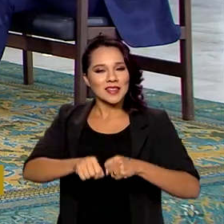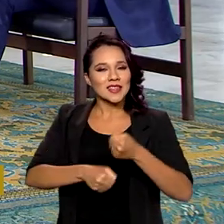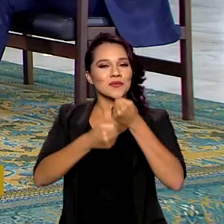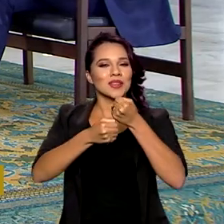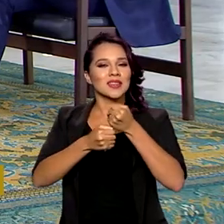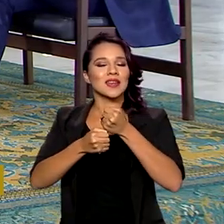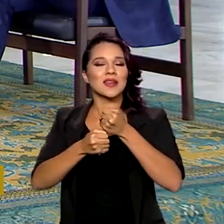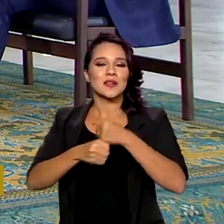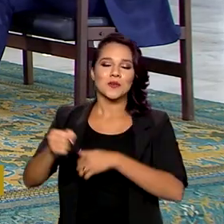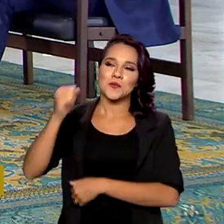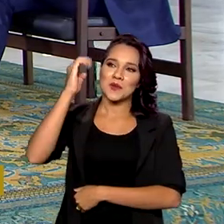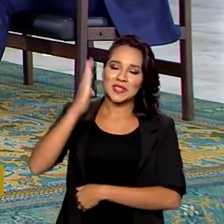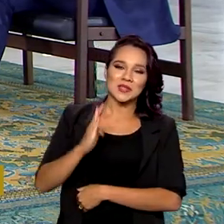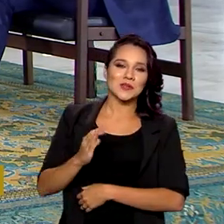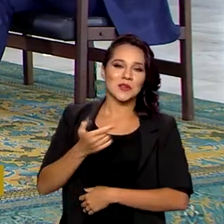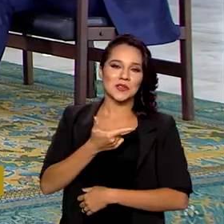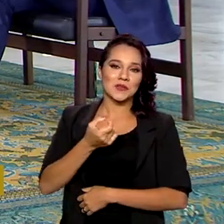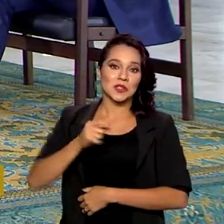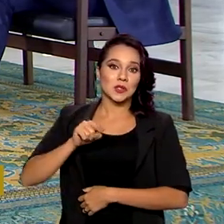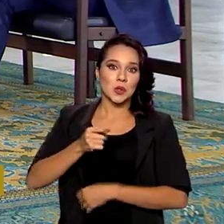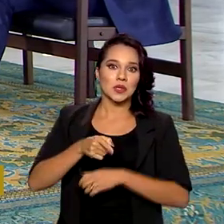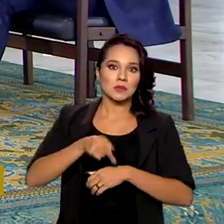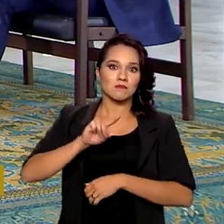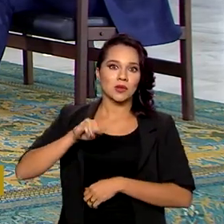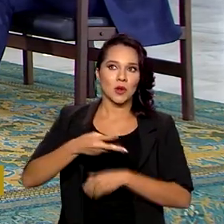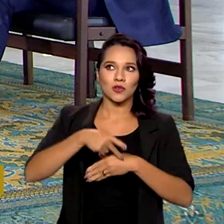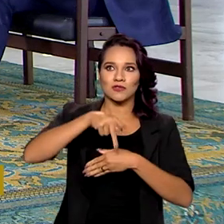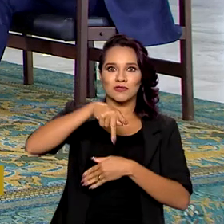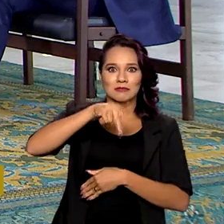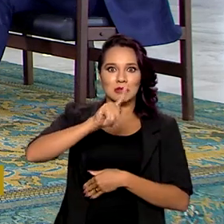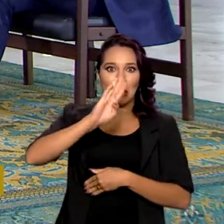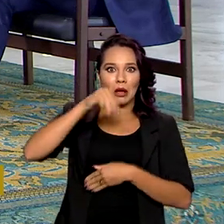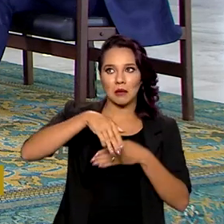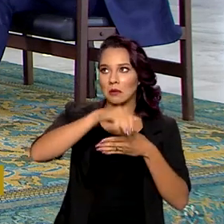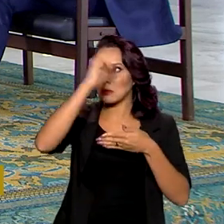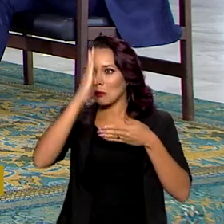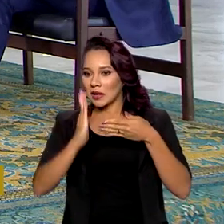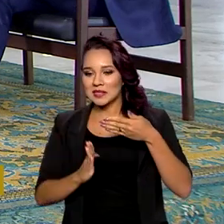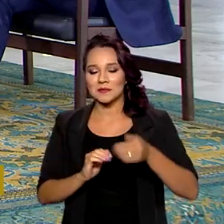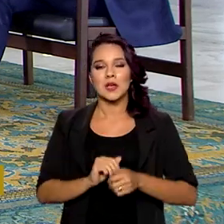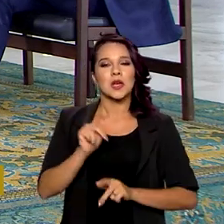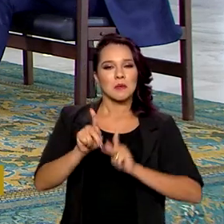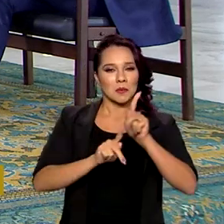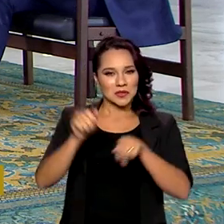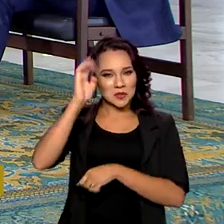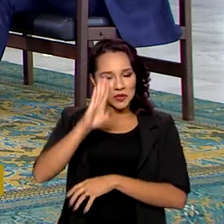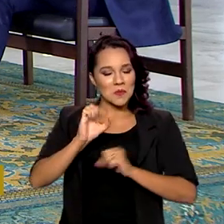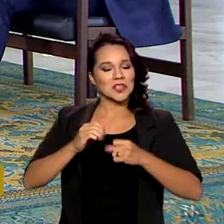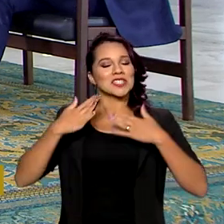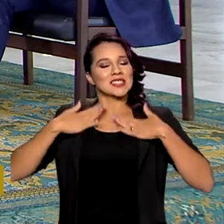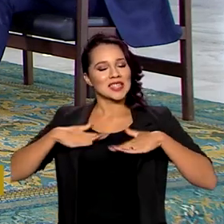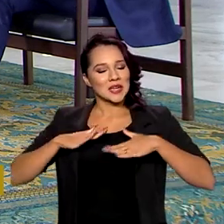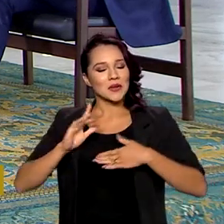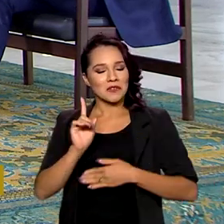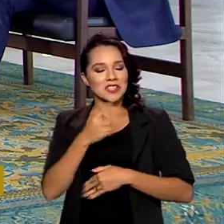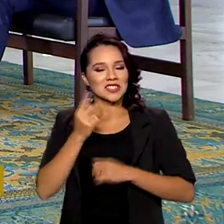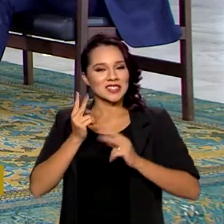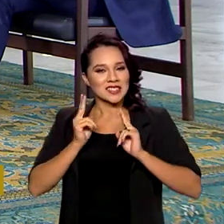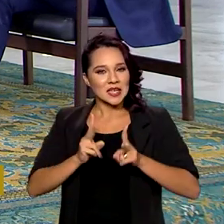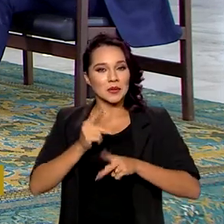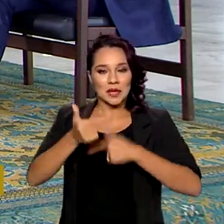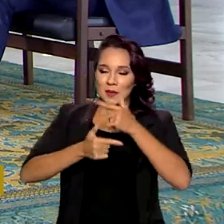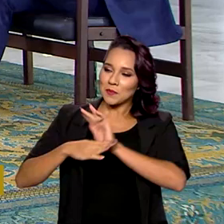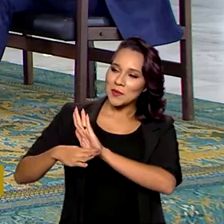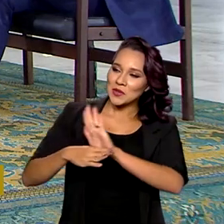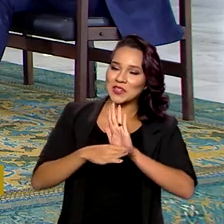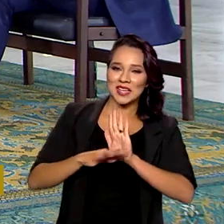integrar os nossos 22 milhões de quilômetros quadrados. Né? Okay, então, Ricardo, a população brasileira pode ficar tranquila, que a gente vai estar sempre trabalhando por todos